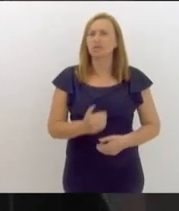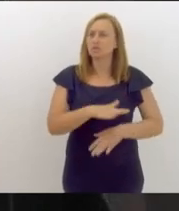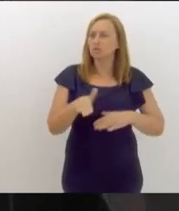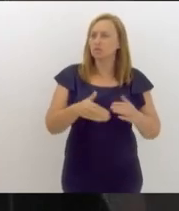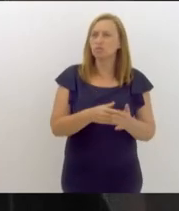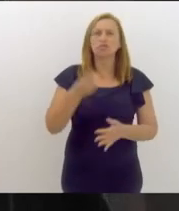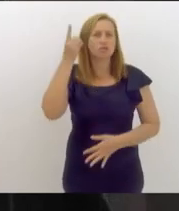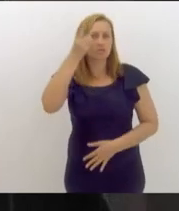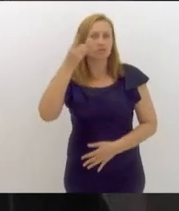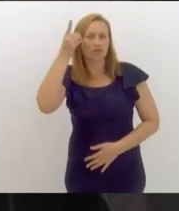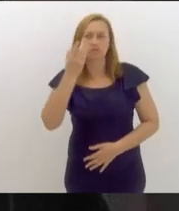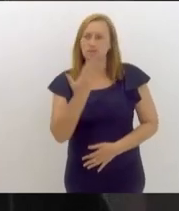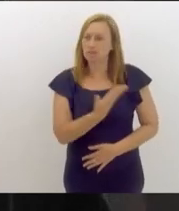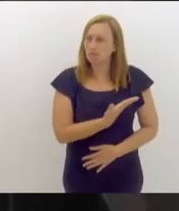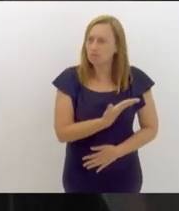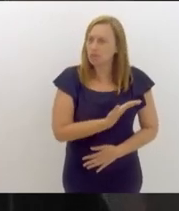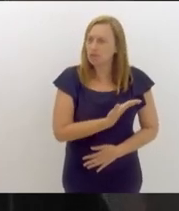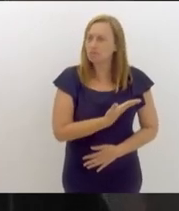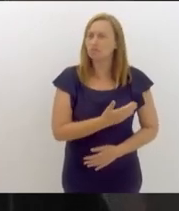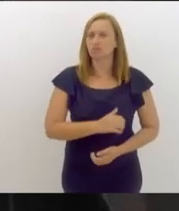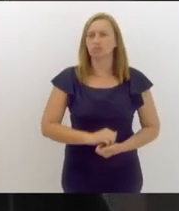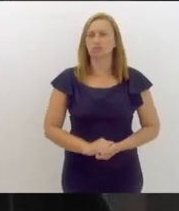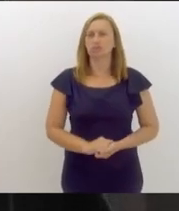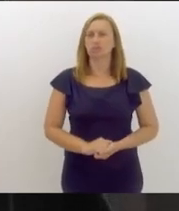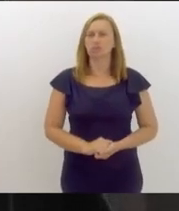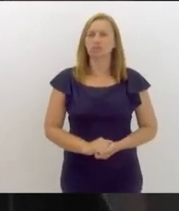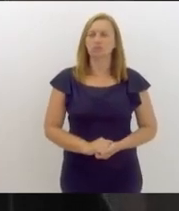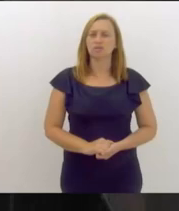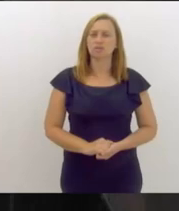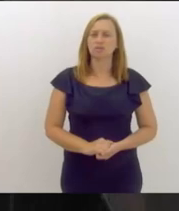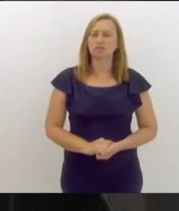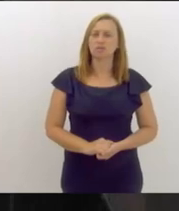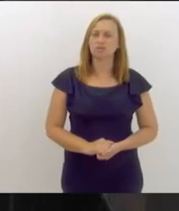colegas que nessa legislatura